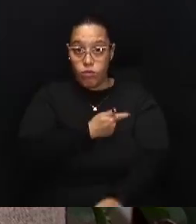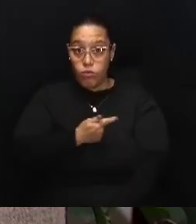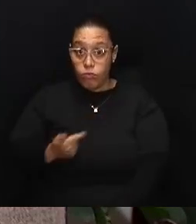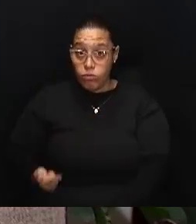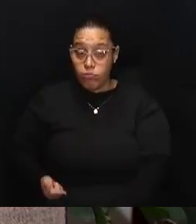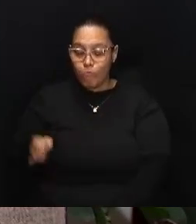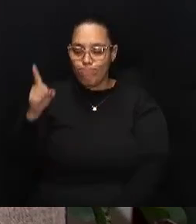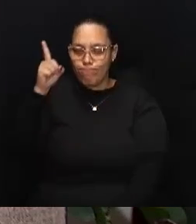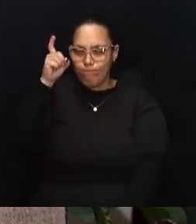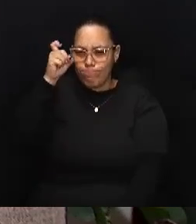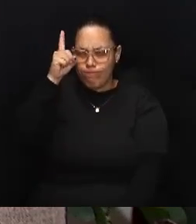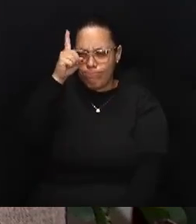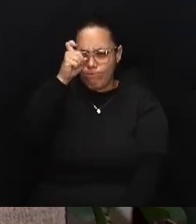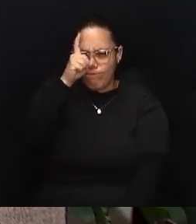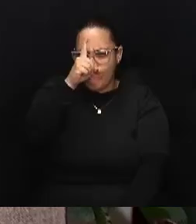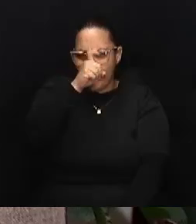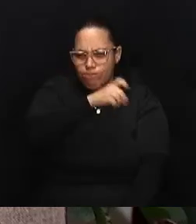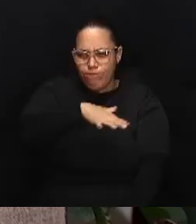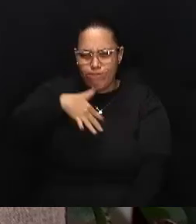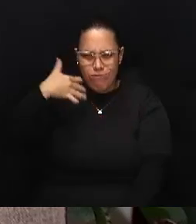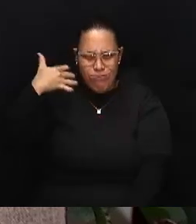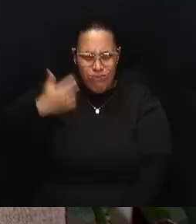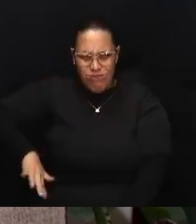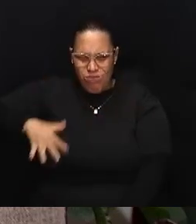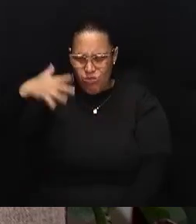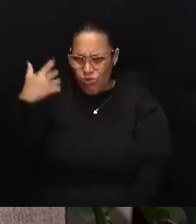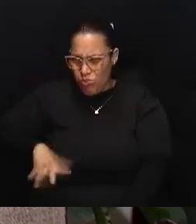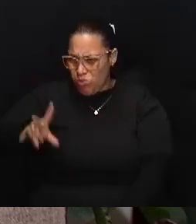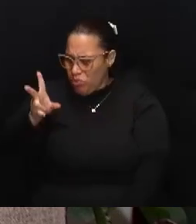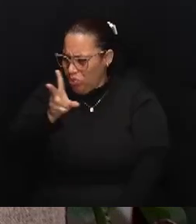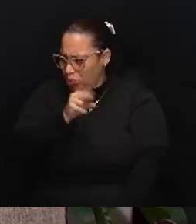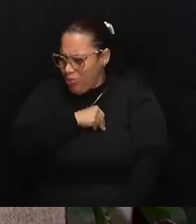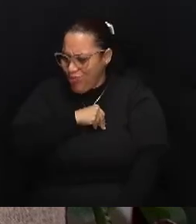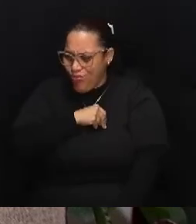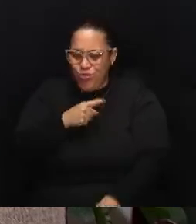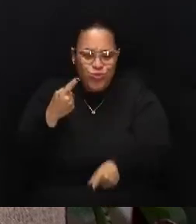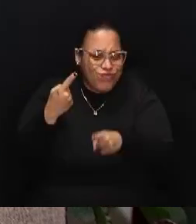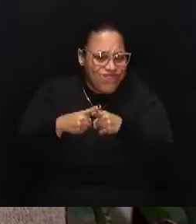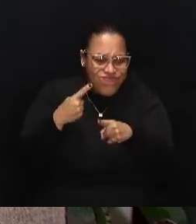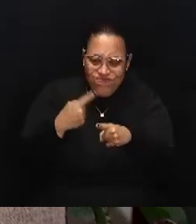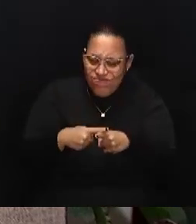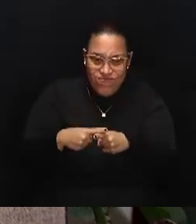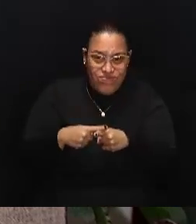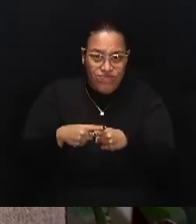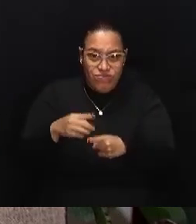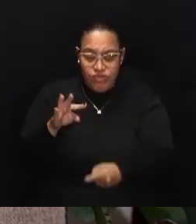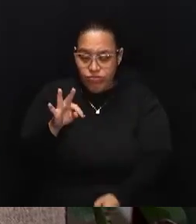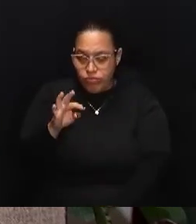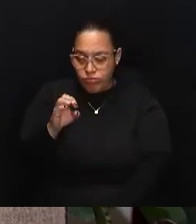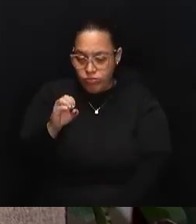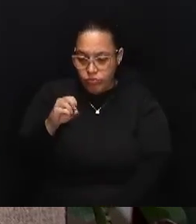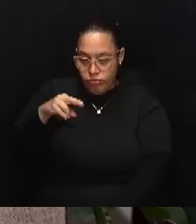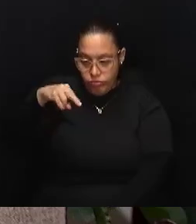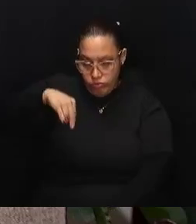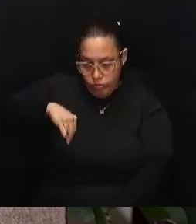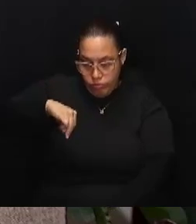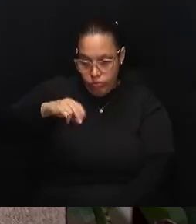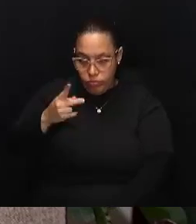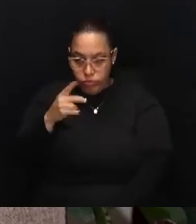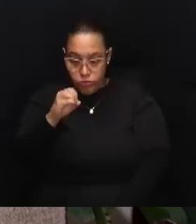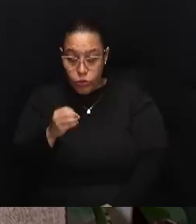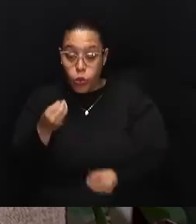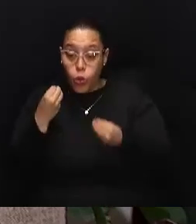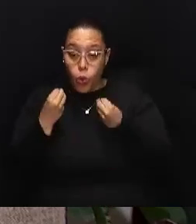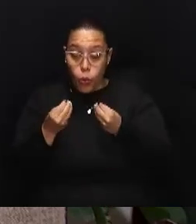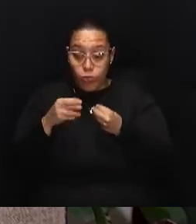um governo difícil, muito desafiador, porque Toninho, como